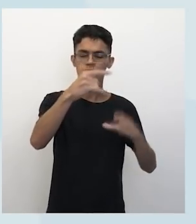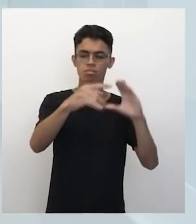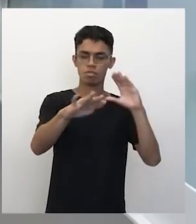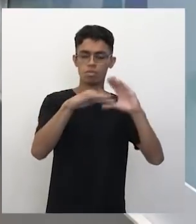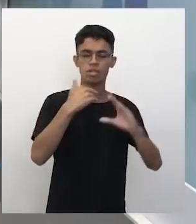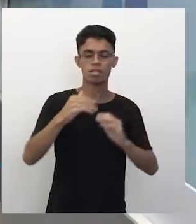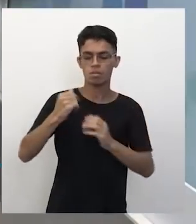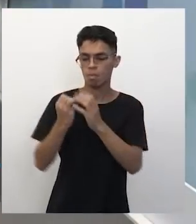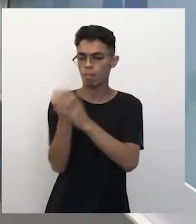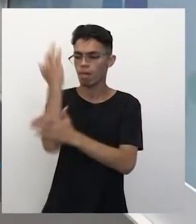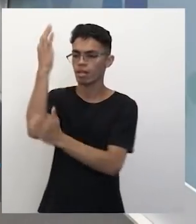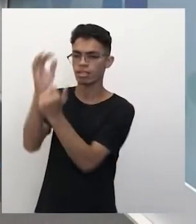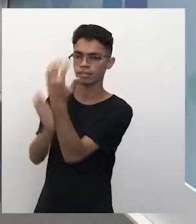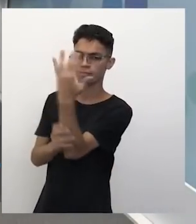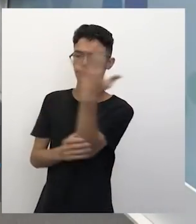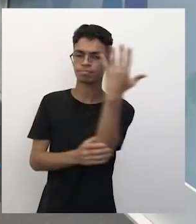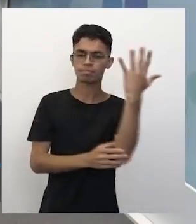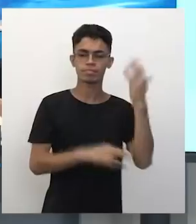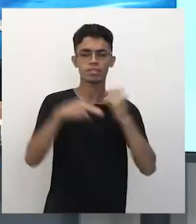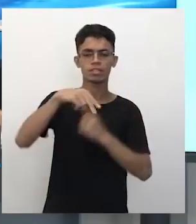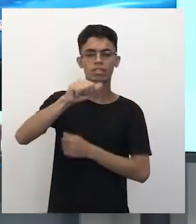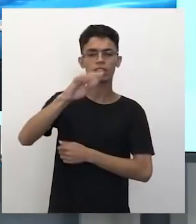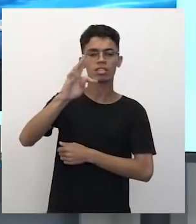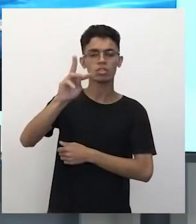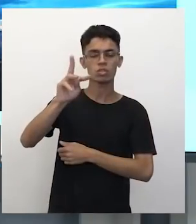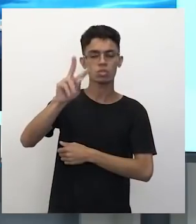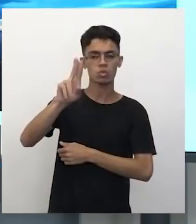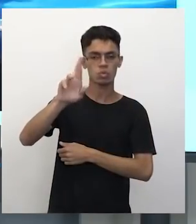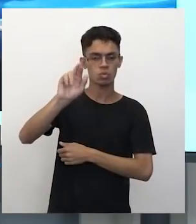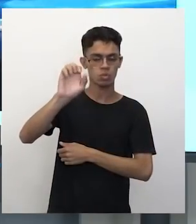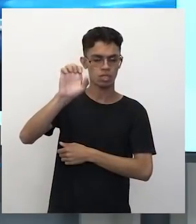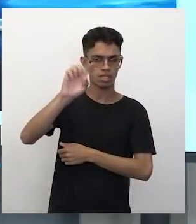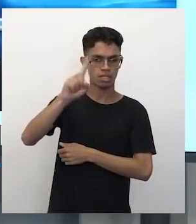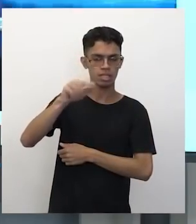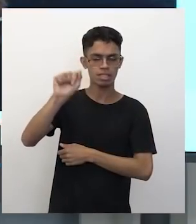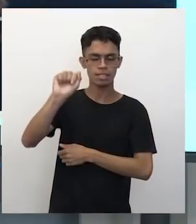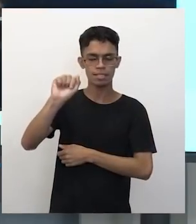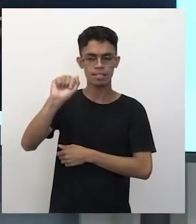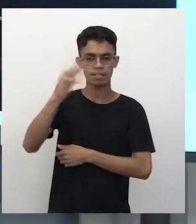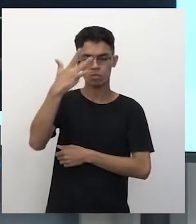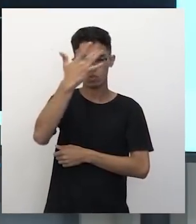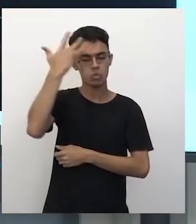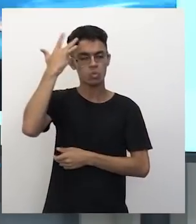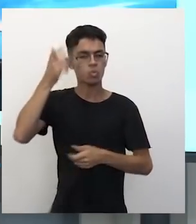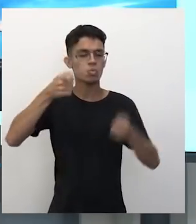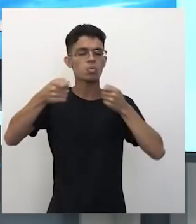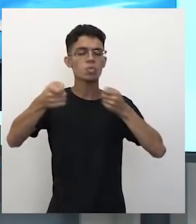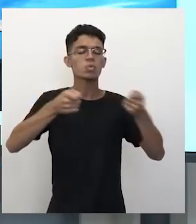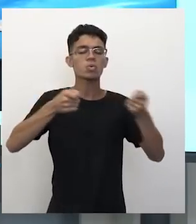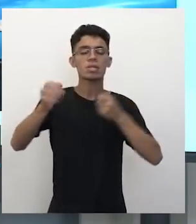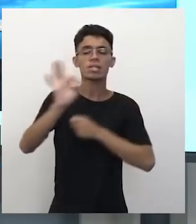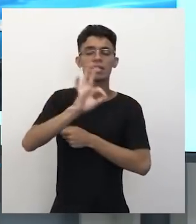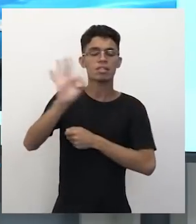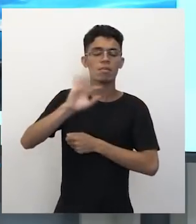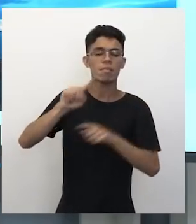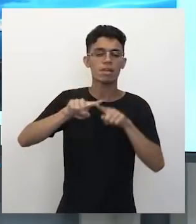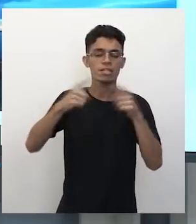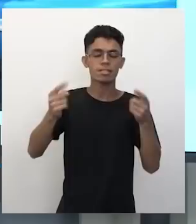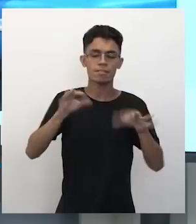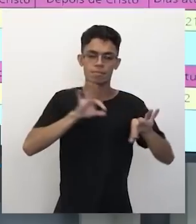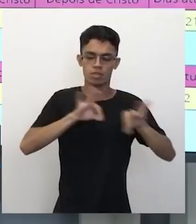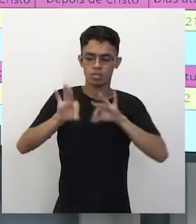Muito bem. Tempo da natureza, que é aquele que nós não controlamos, mas nós nos organizamos socialmente para aproveitar esse